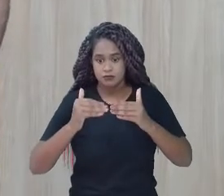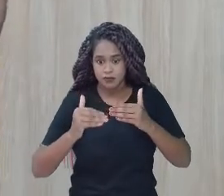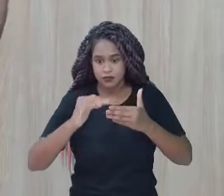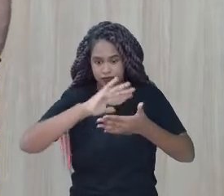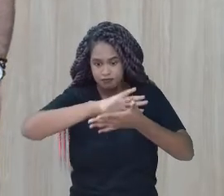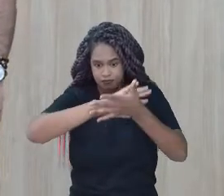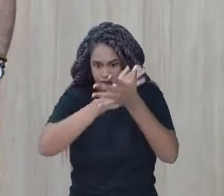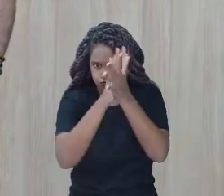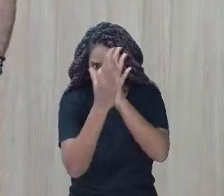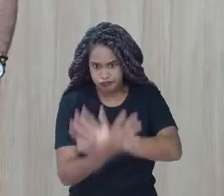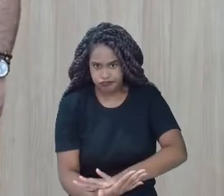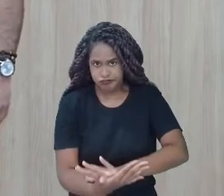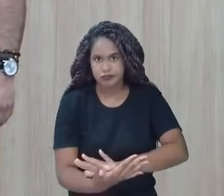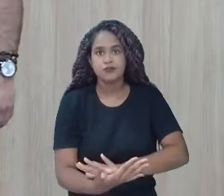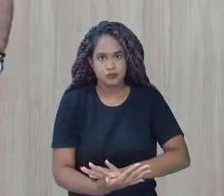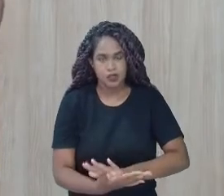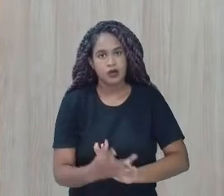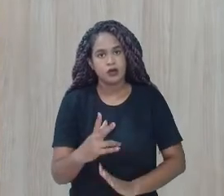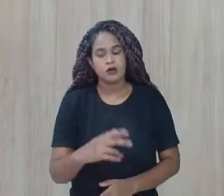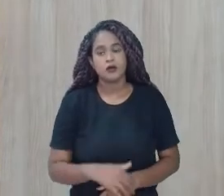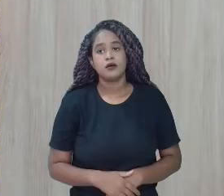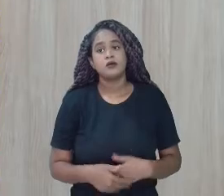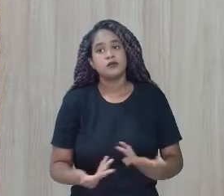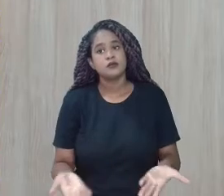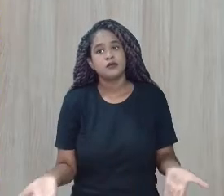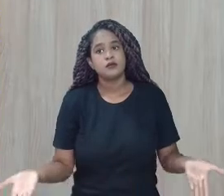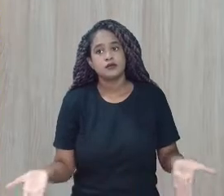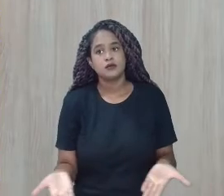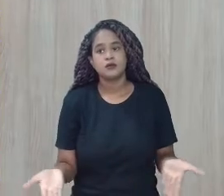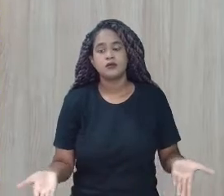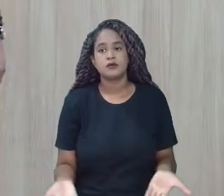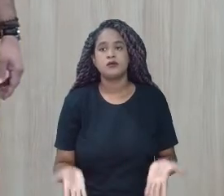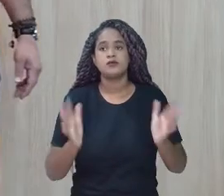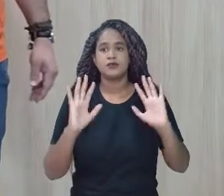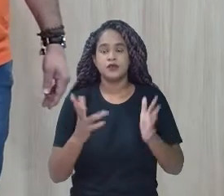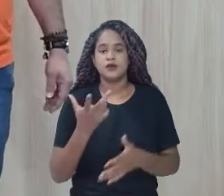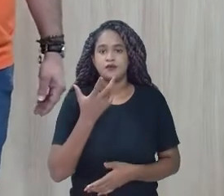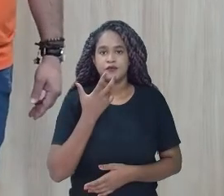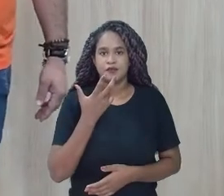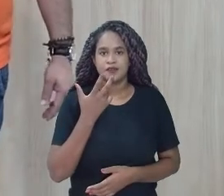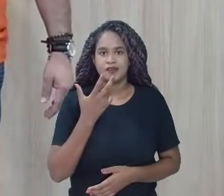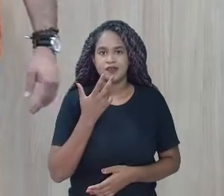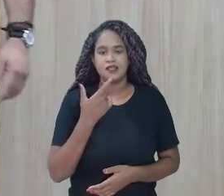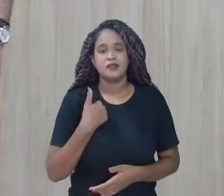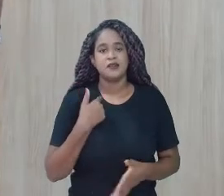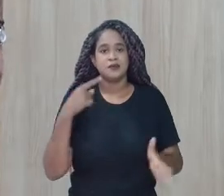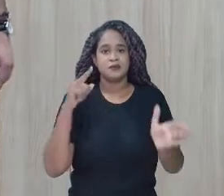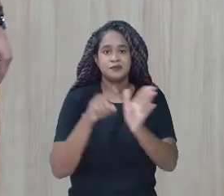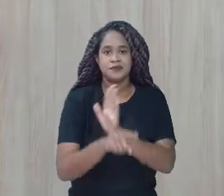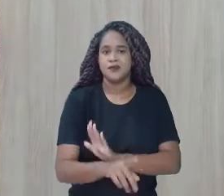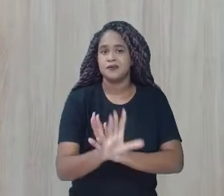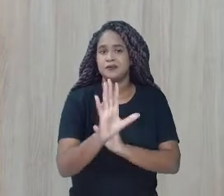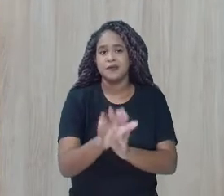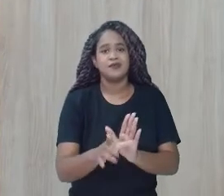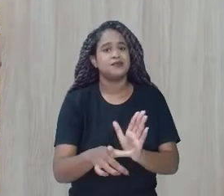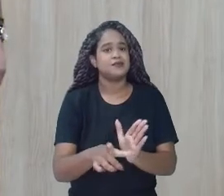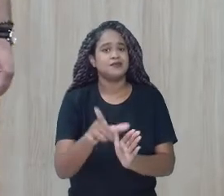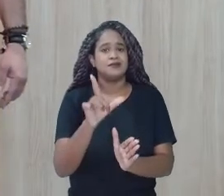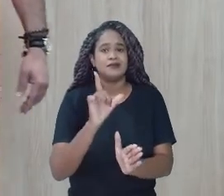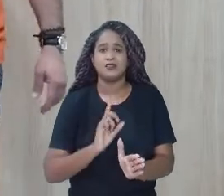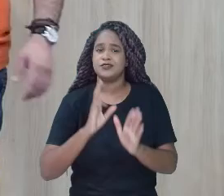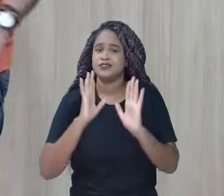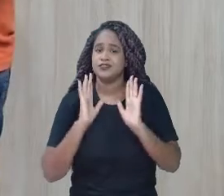Então a gente já adiantou, né, eu coloco as perguntas, professora, mas eu já adianto, então quando eu